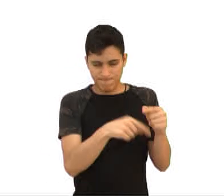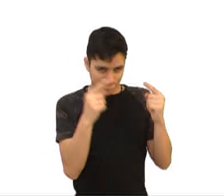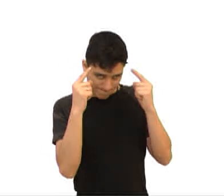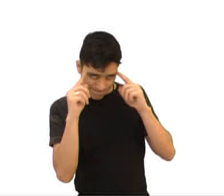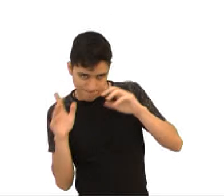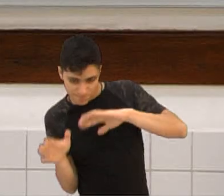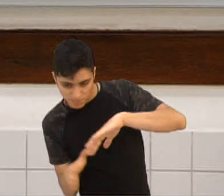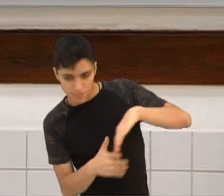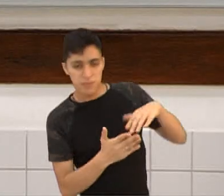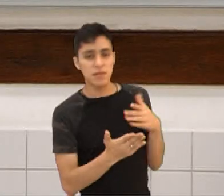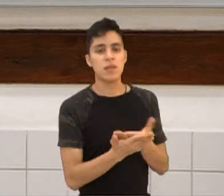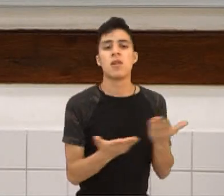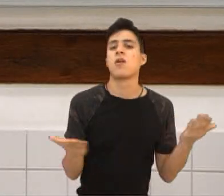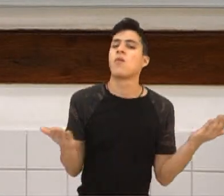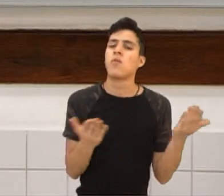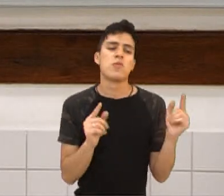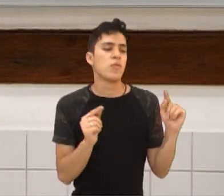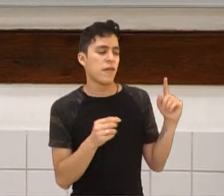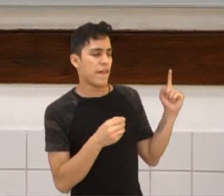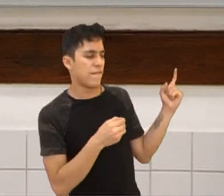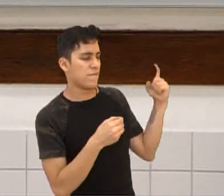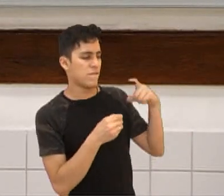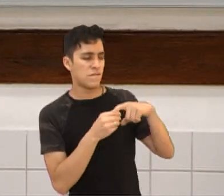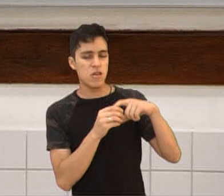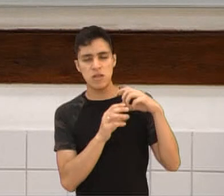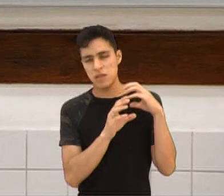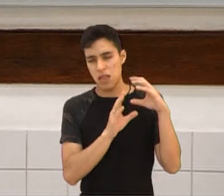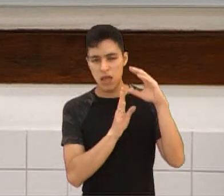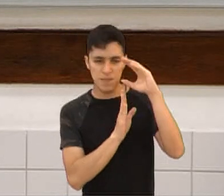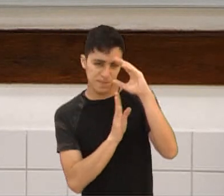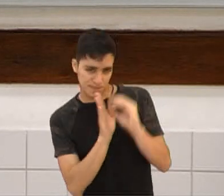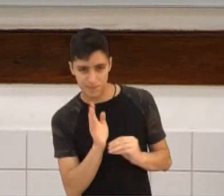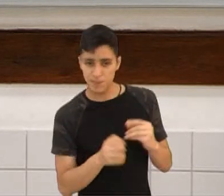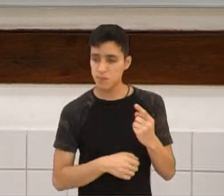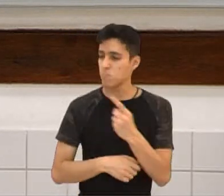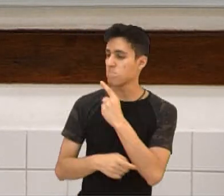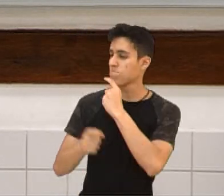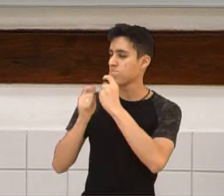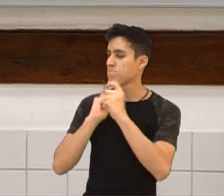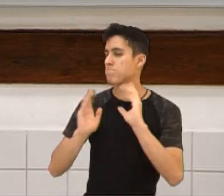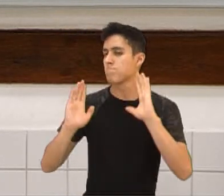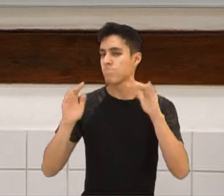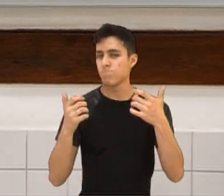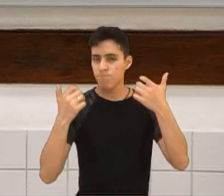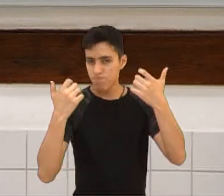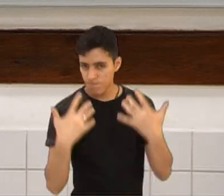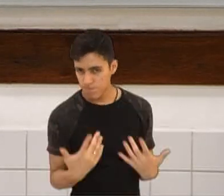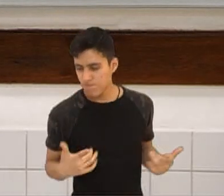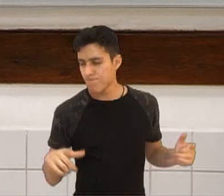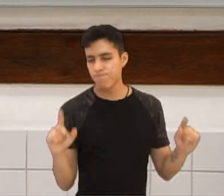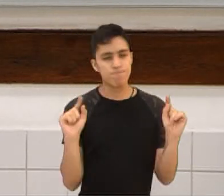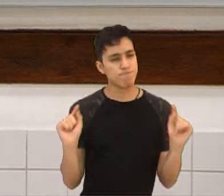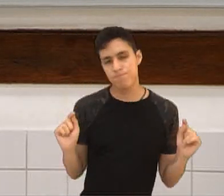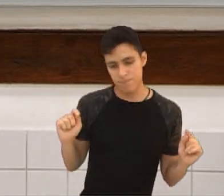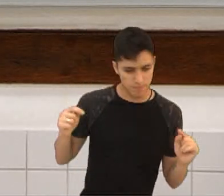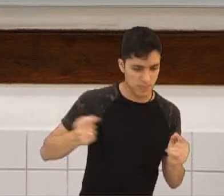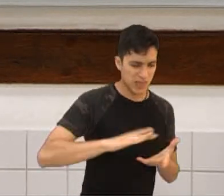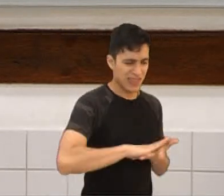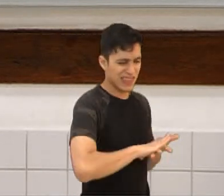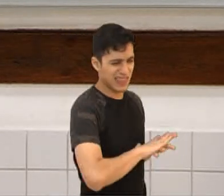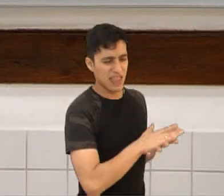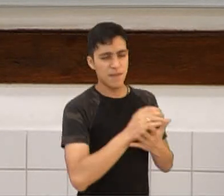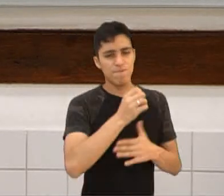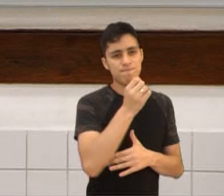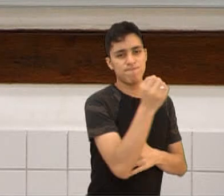Então, na aula de hoje, a gente vai fazer uma retomada de conteúdos. Essa reportagem, então, já trouxe lá para a gente falando de degradação